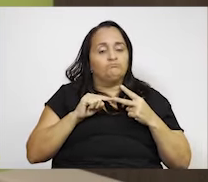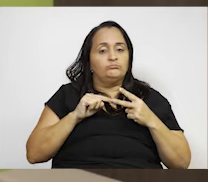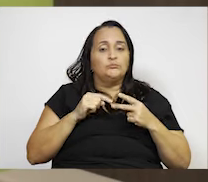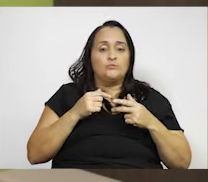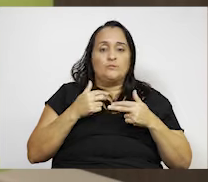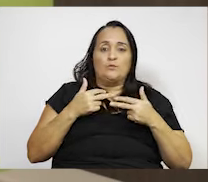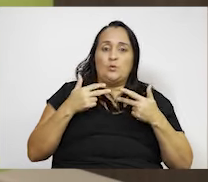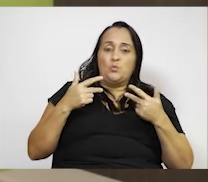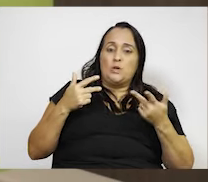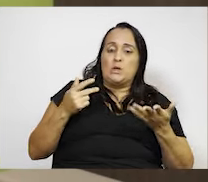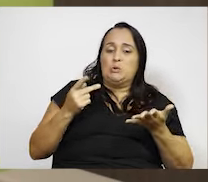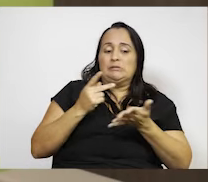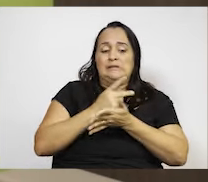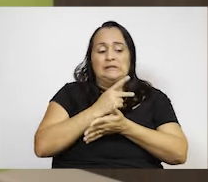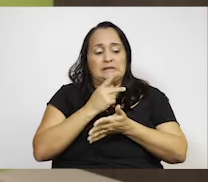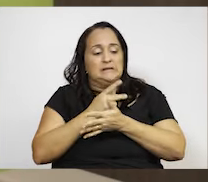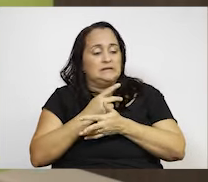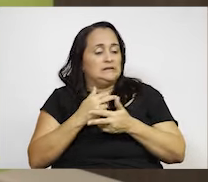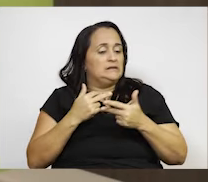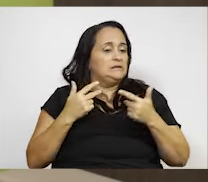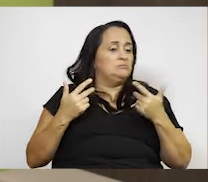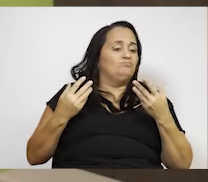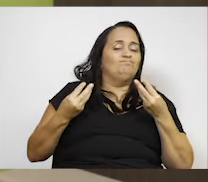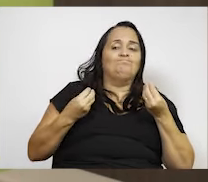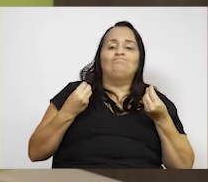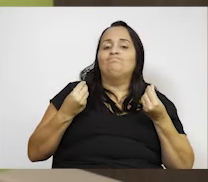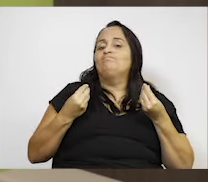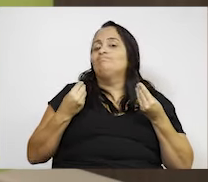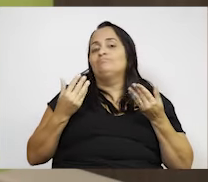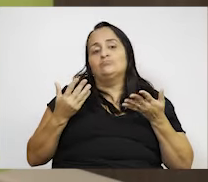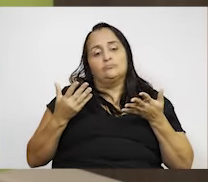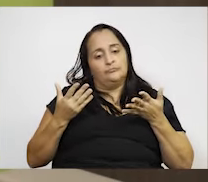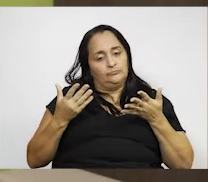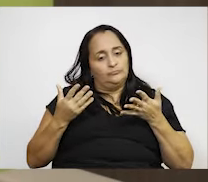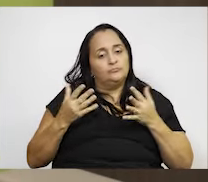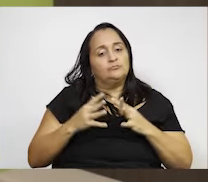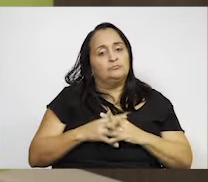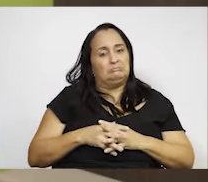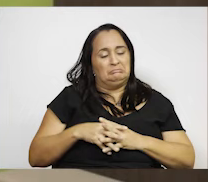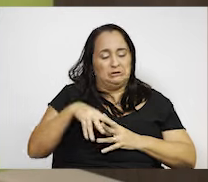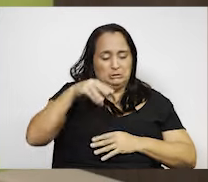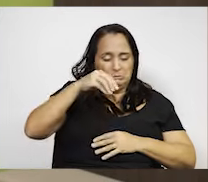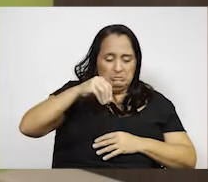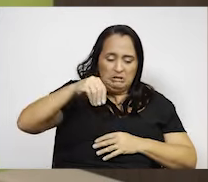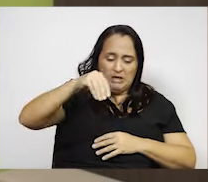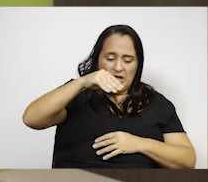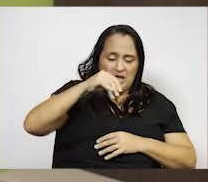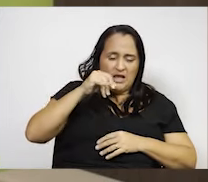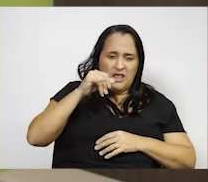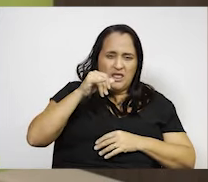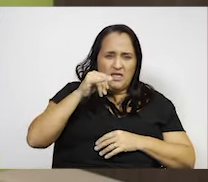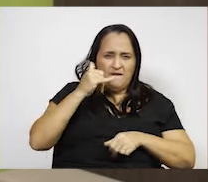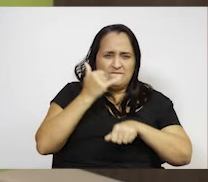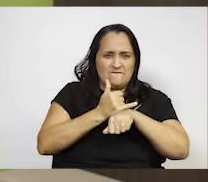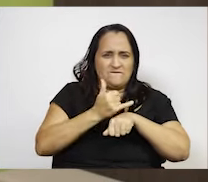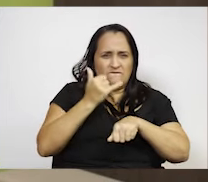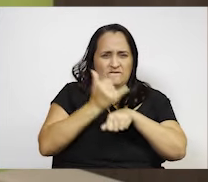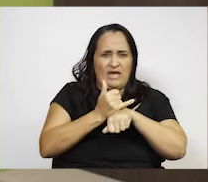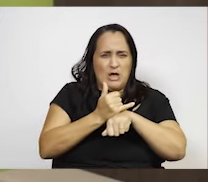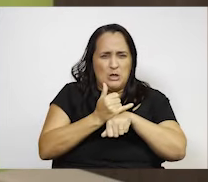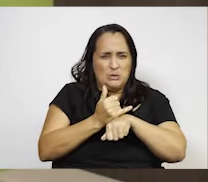em relação aos rejeitos, porque a empresa alegava que só existia rejeito de areia e ferro.